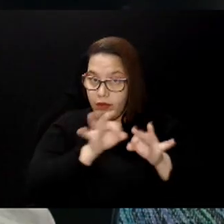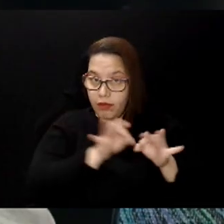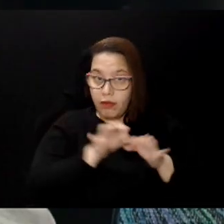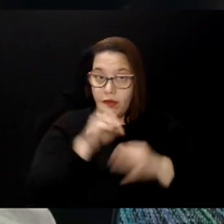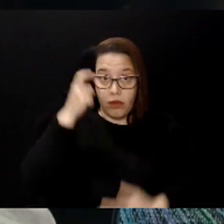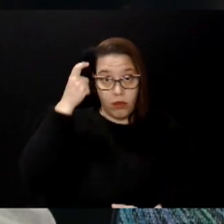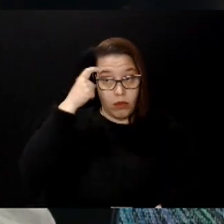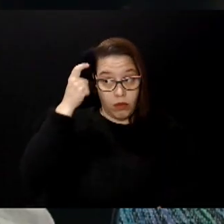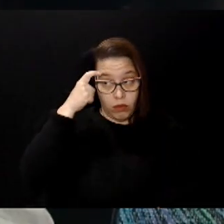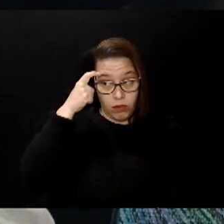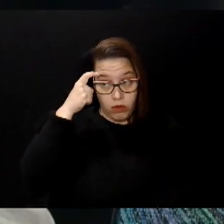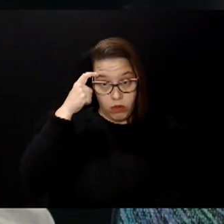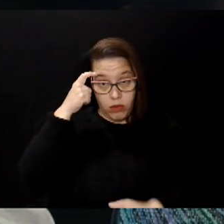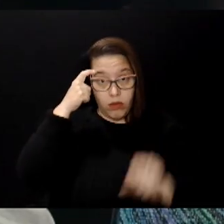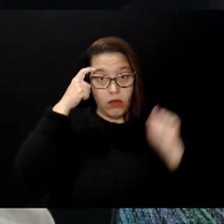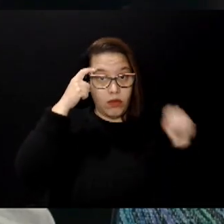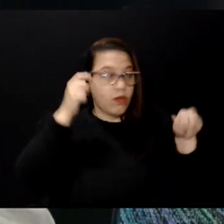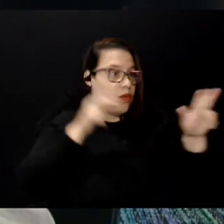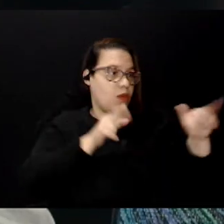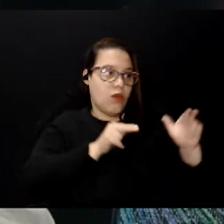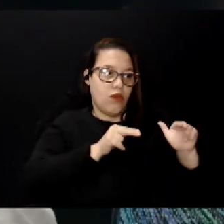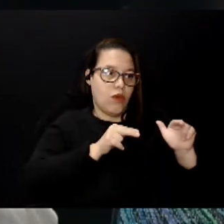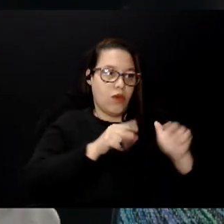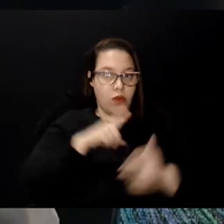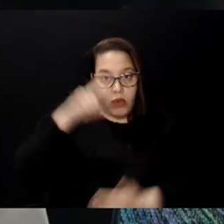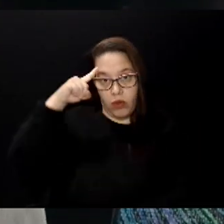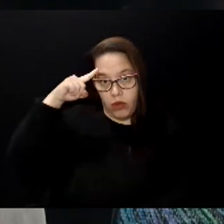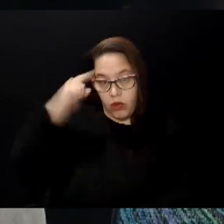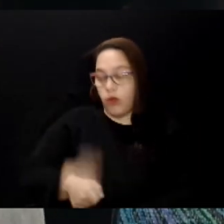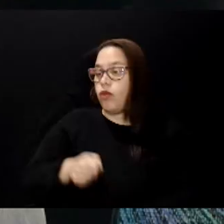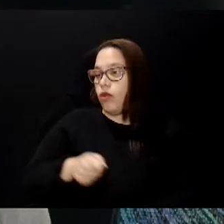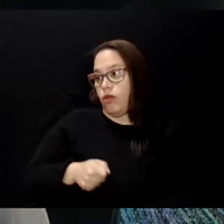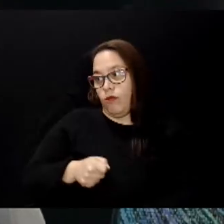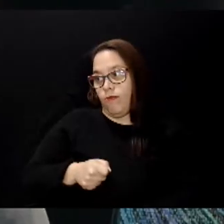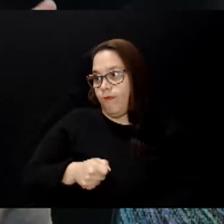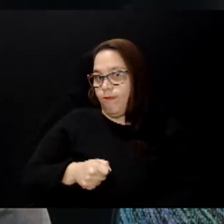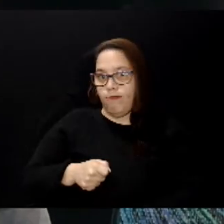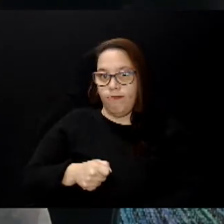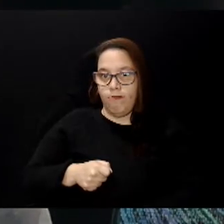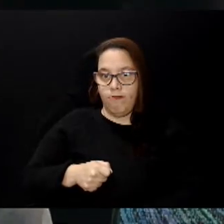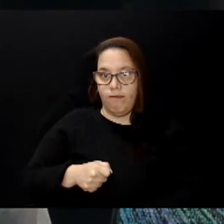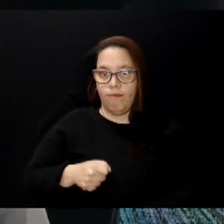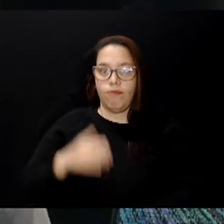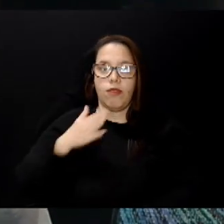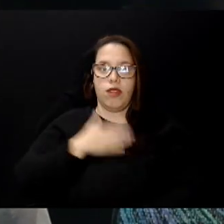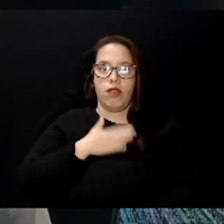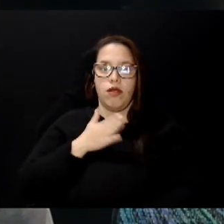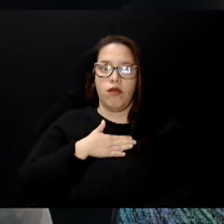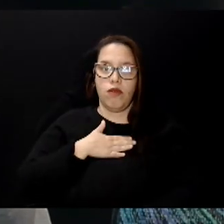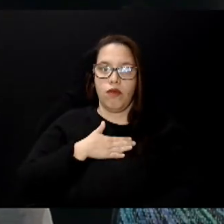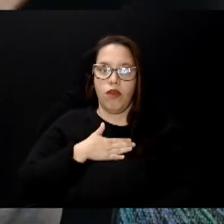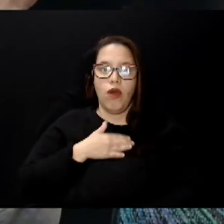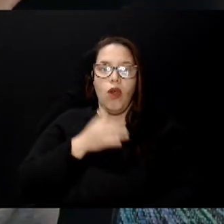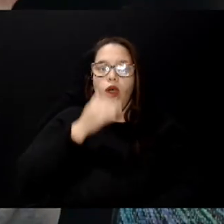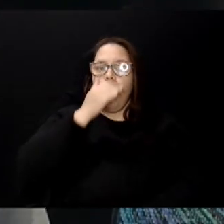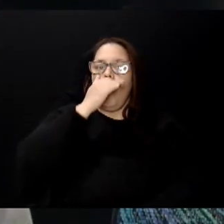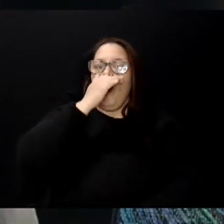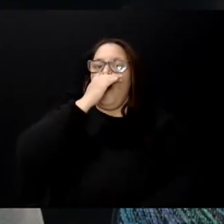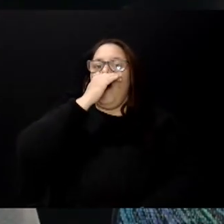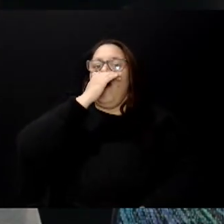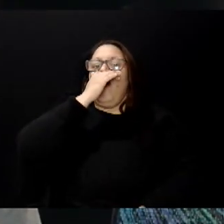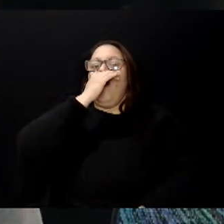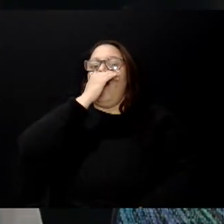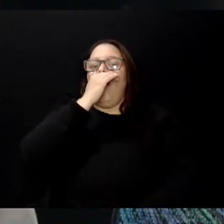Exato. Nunca para tomada de decisão. Uhum. Né? As decisões são sempre minhas. E isso vale até no contexto